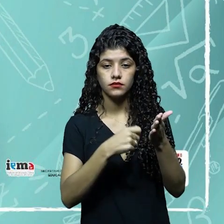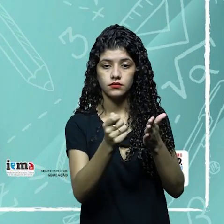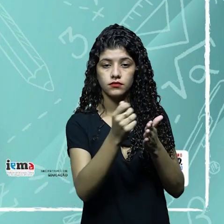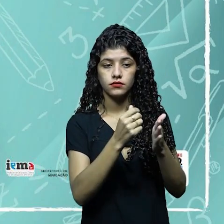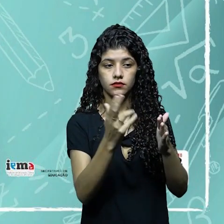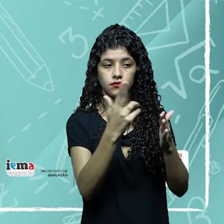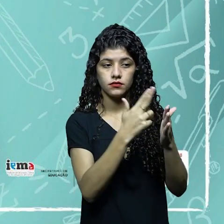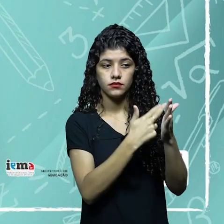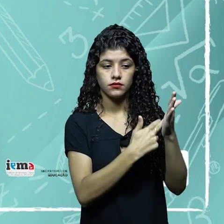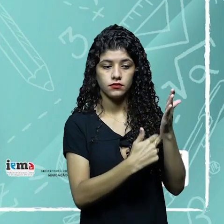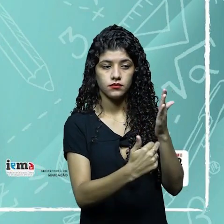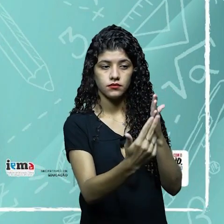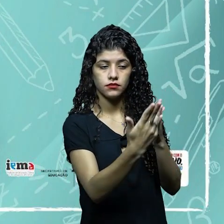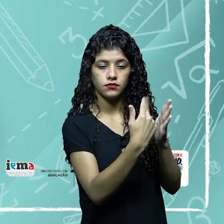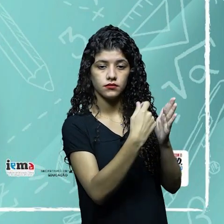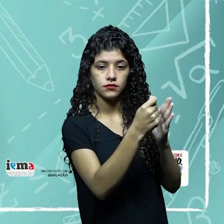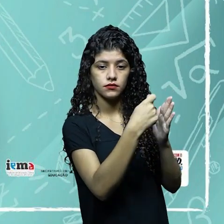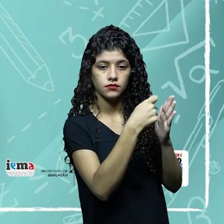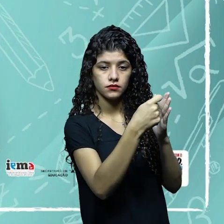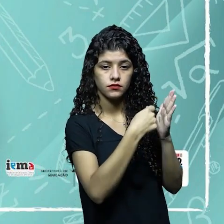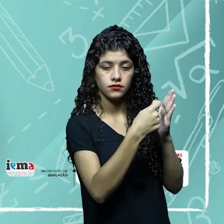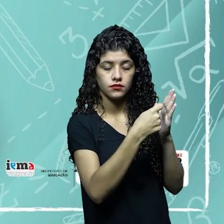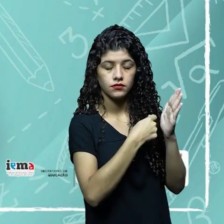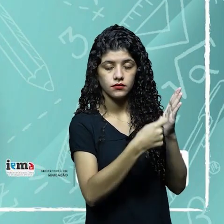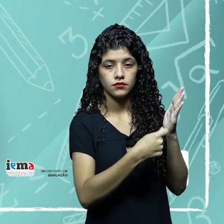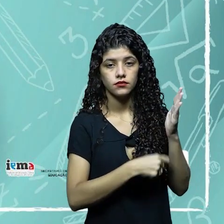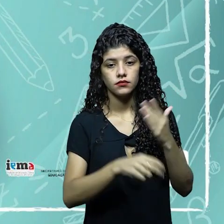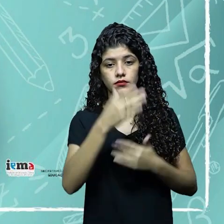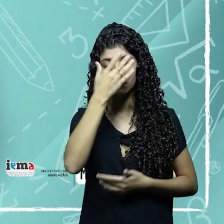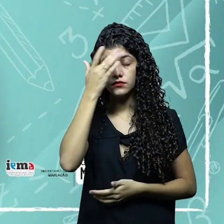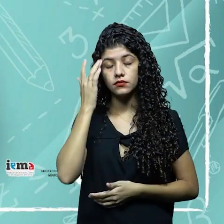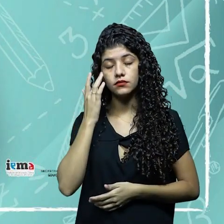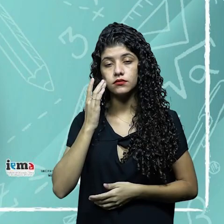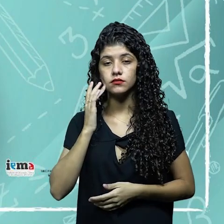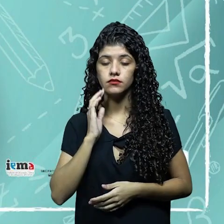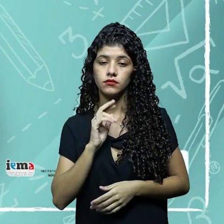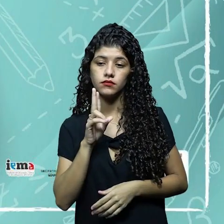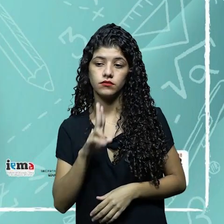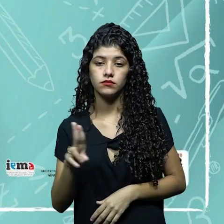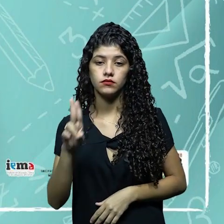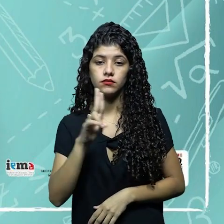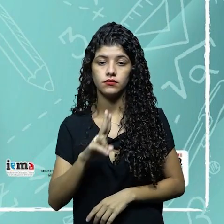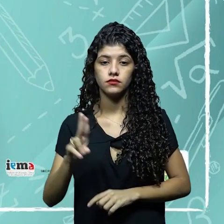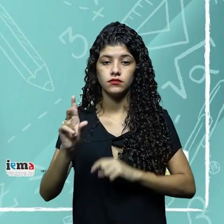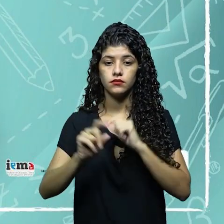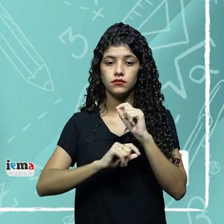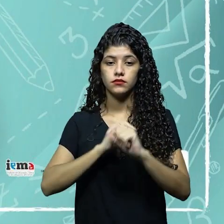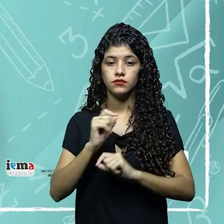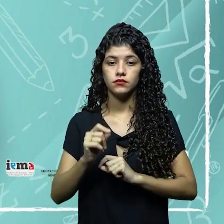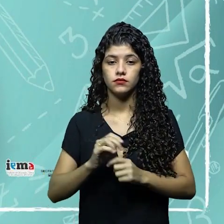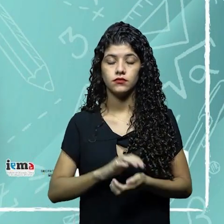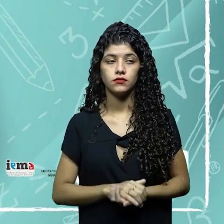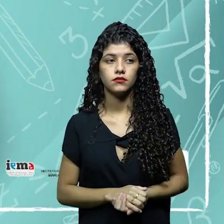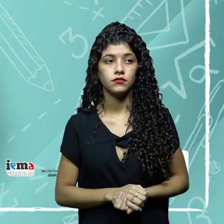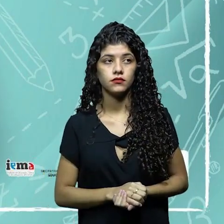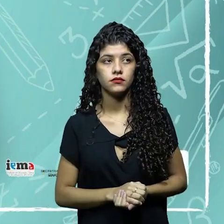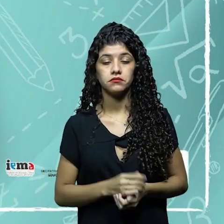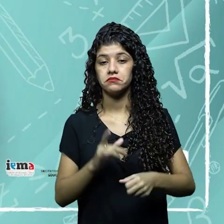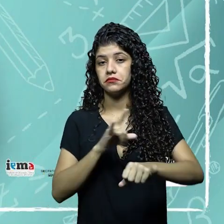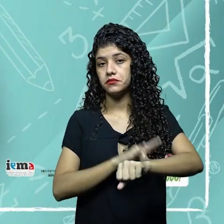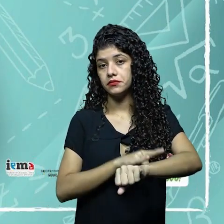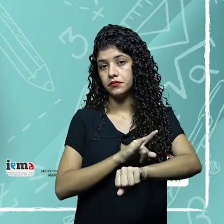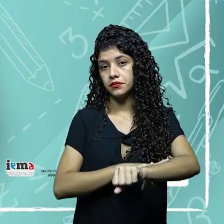uma área, tá? Seja ela qual for. O pessoal de civil, eles utilizam muito, por exemplo, para